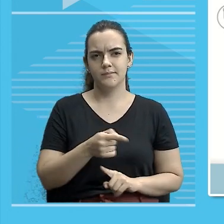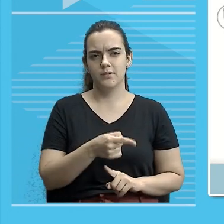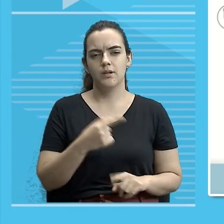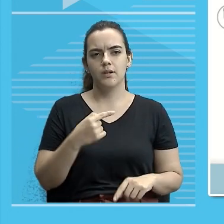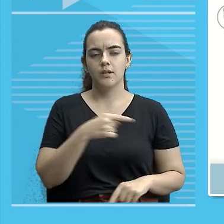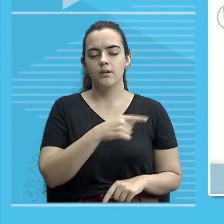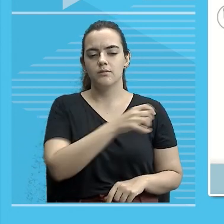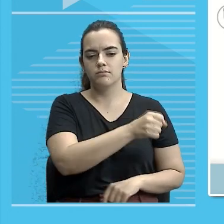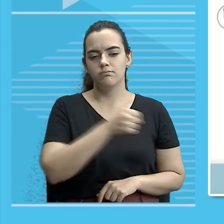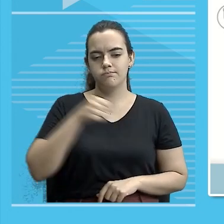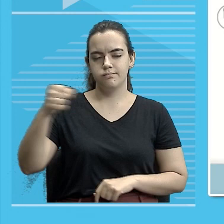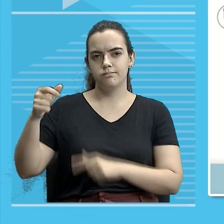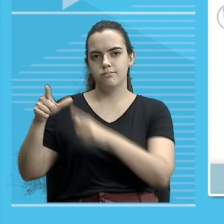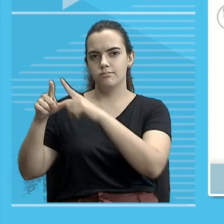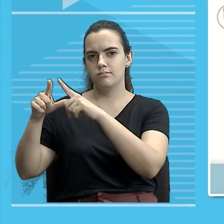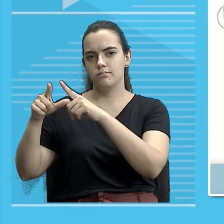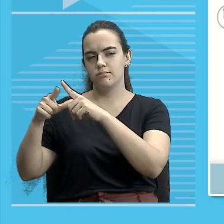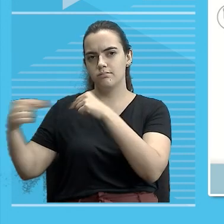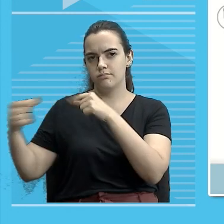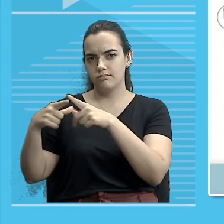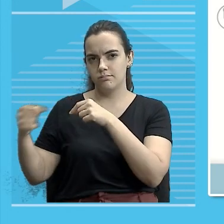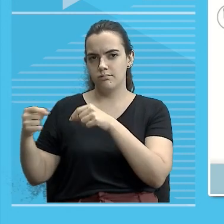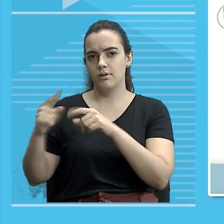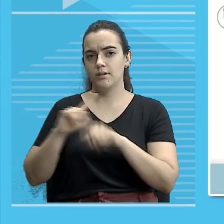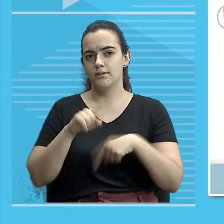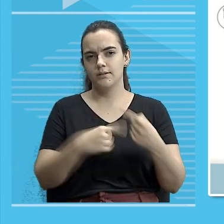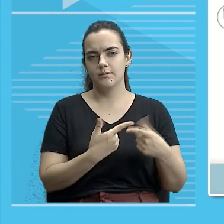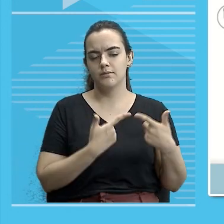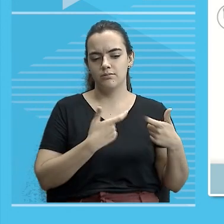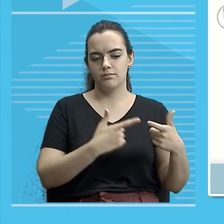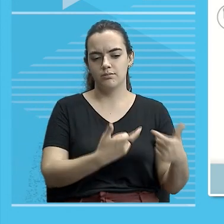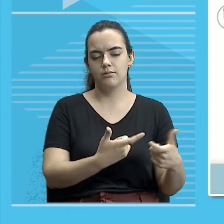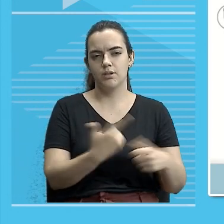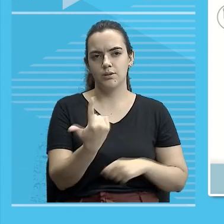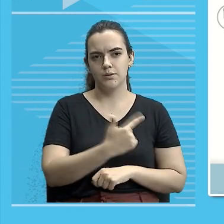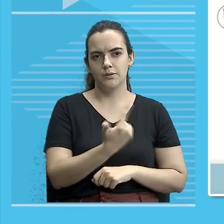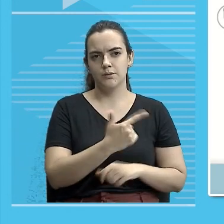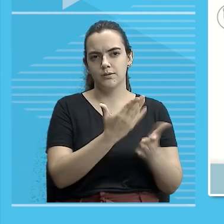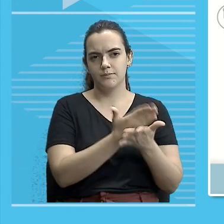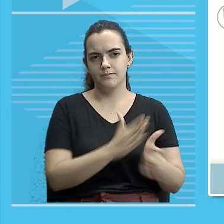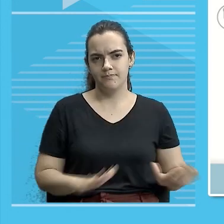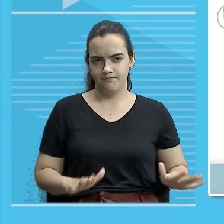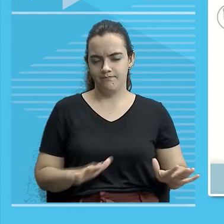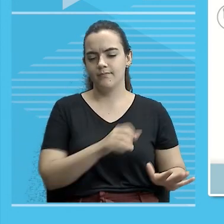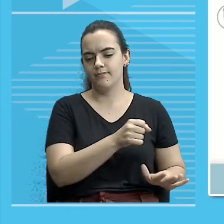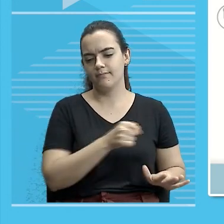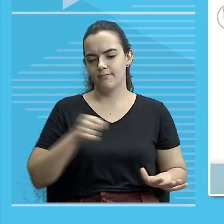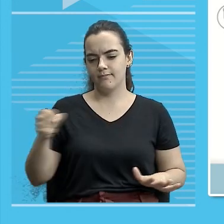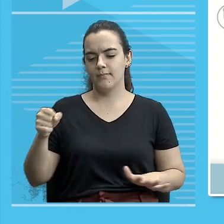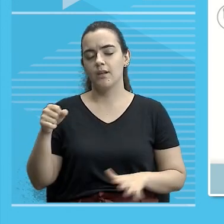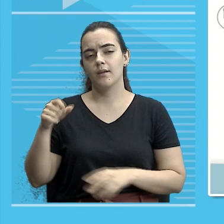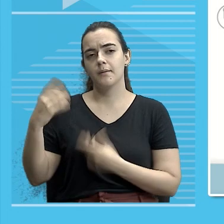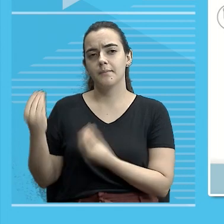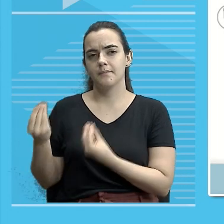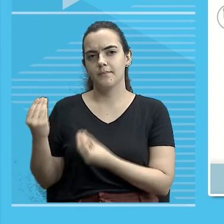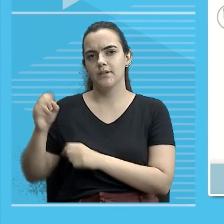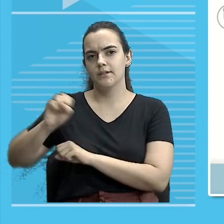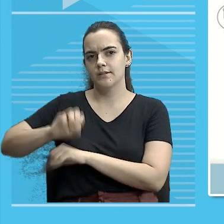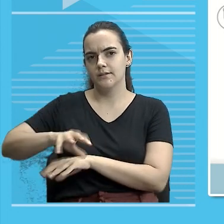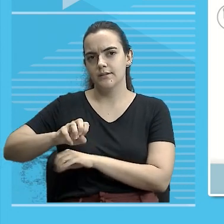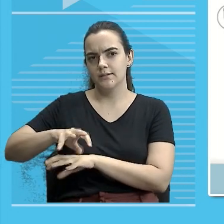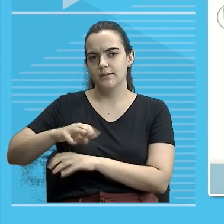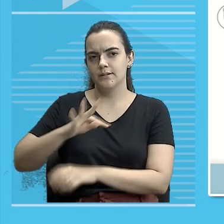forças aliadas após a Segunda Guerra Mundial para ensinar técnicas estatísticas aos industriais